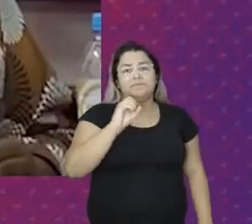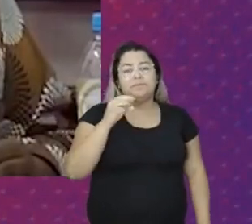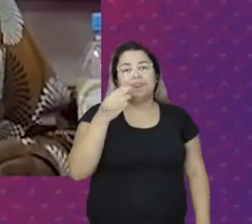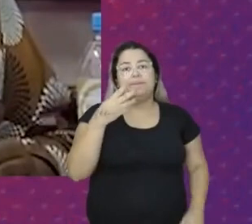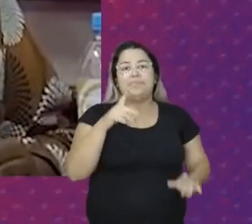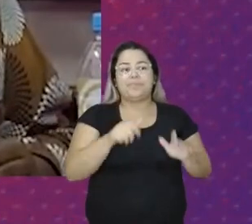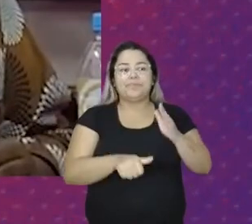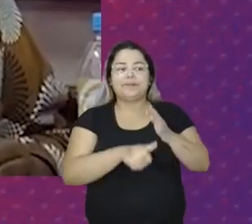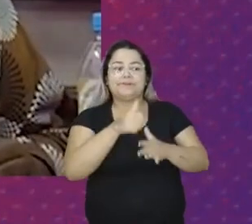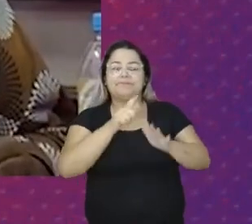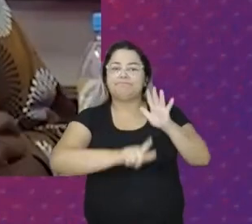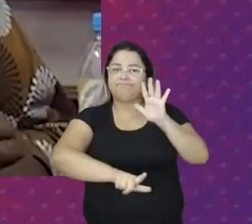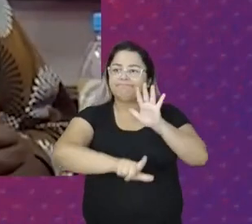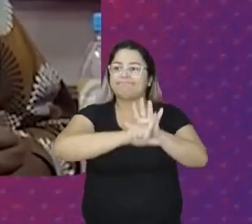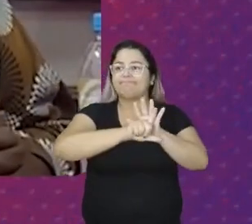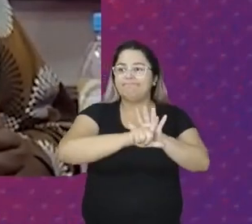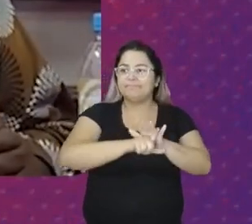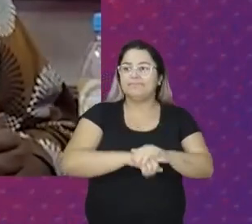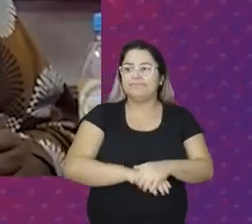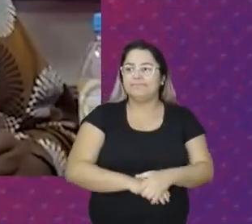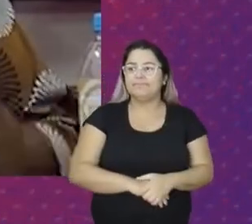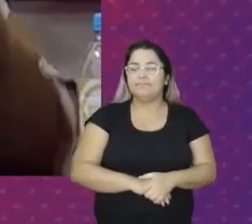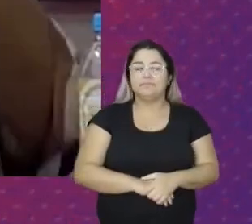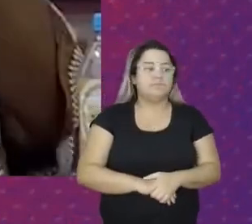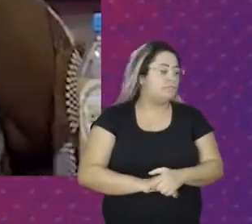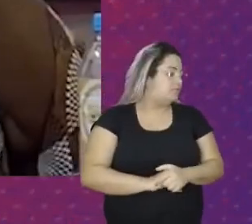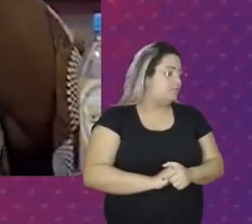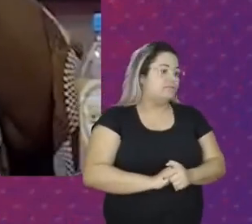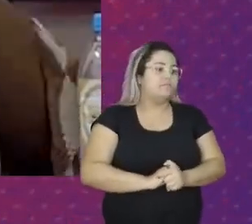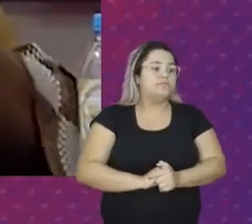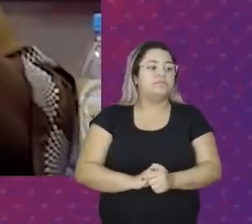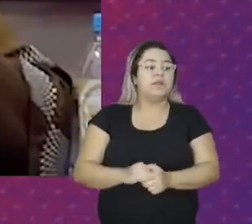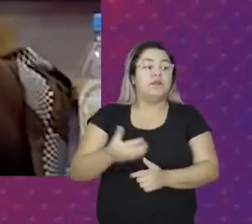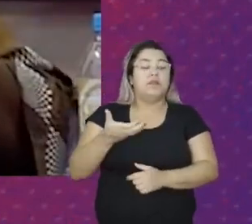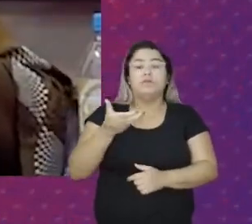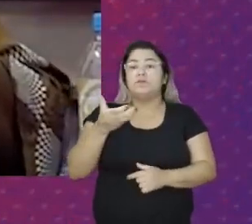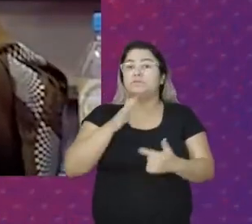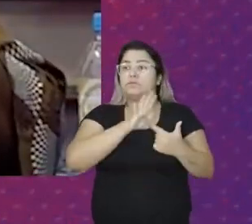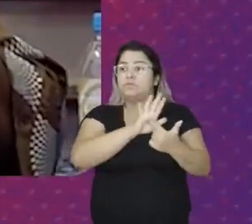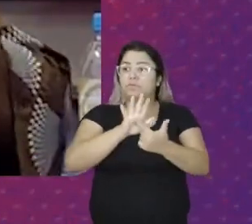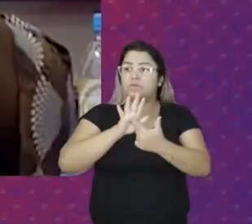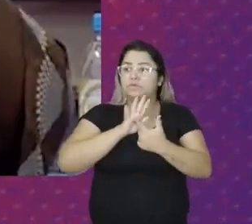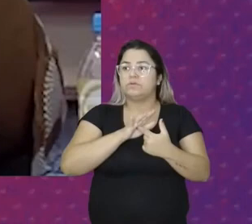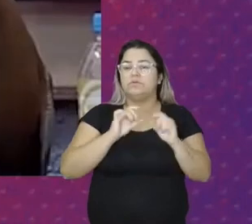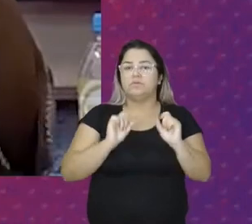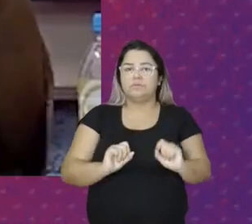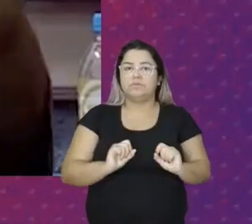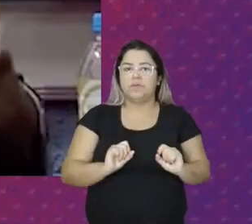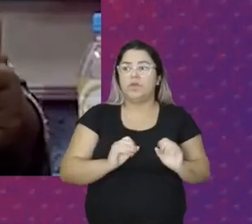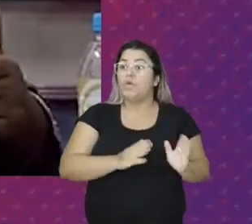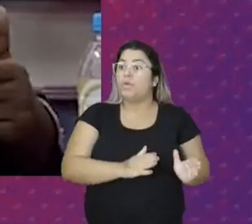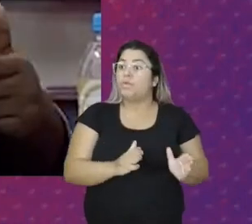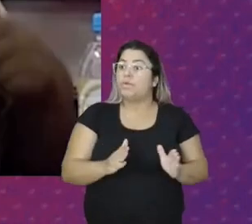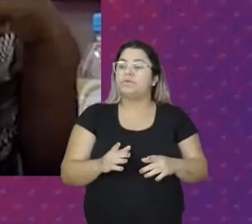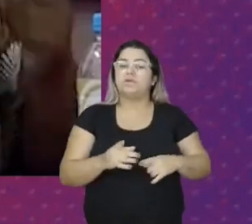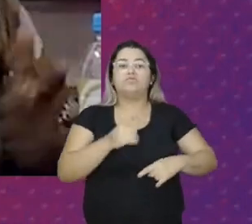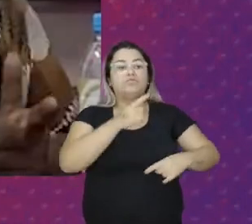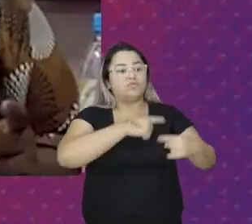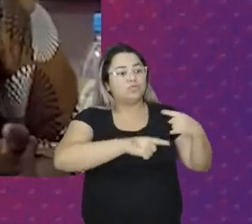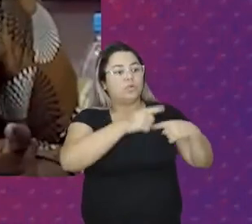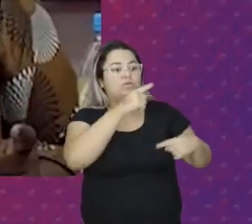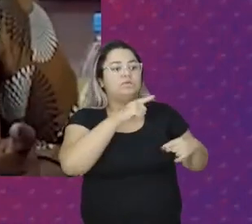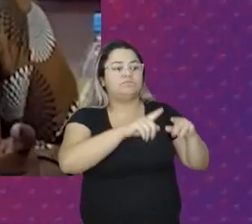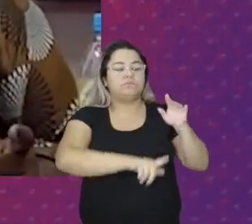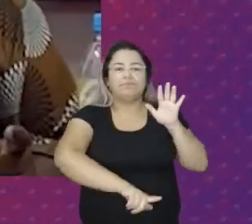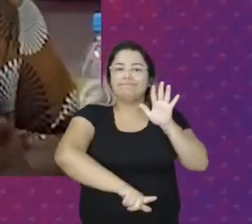lei que ele homologou. Enfim, eu queria então mostrar um pouquinho para vocês o processo de construção